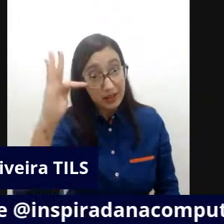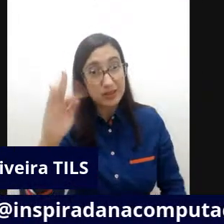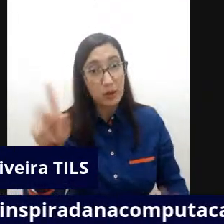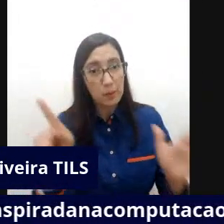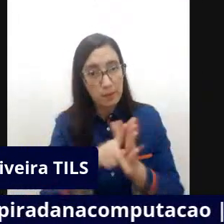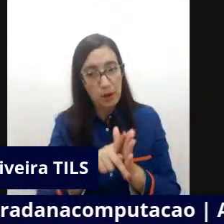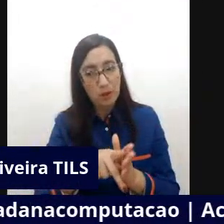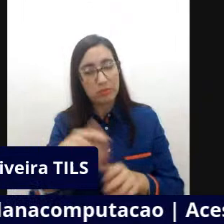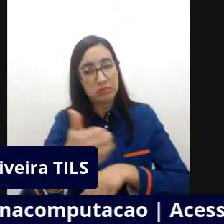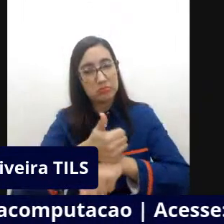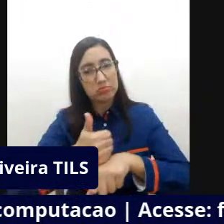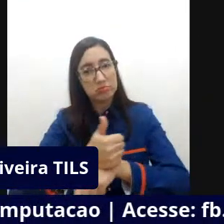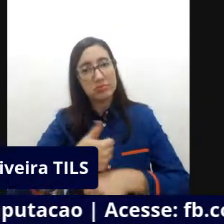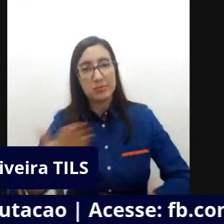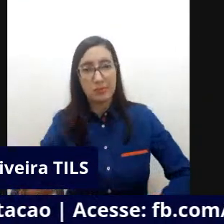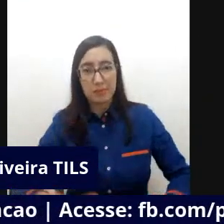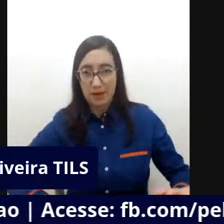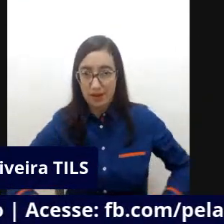mas quando